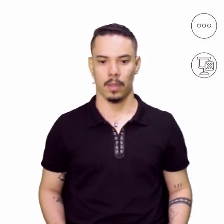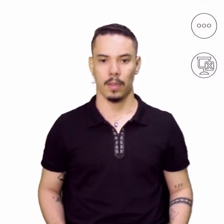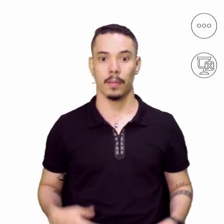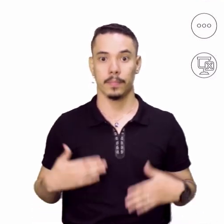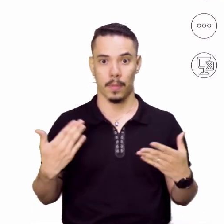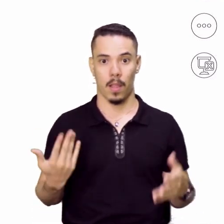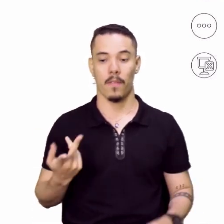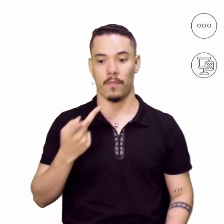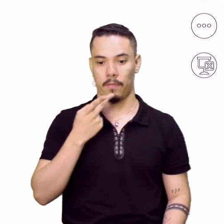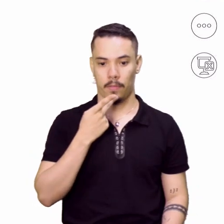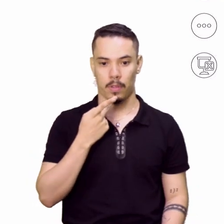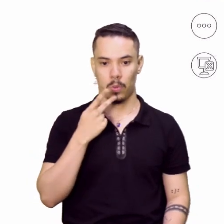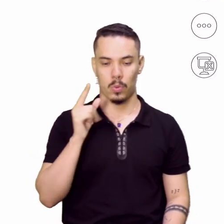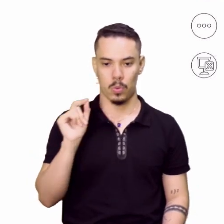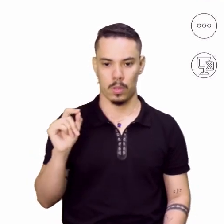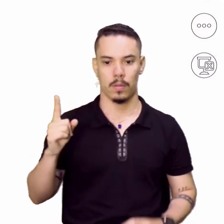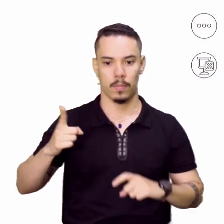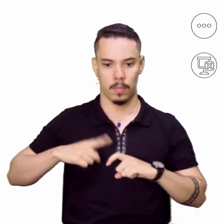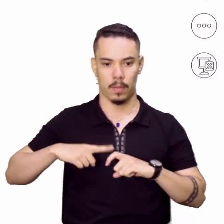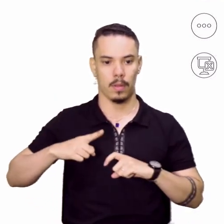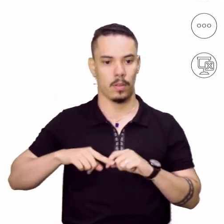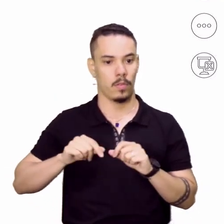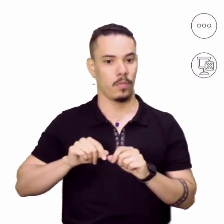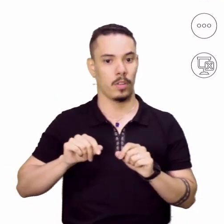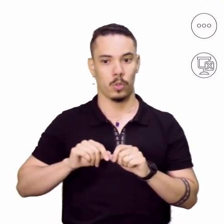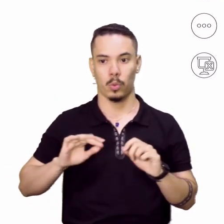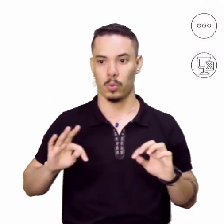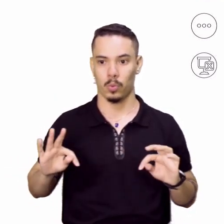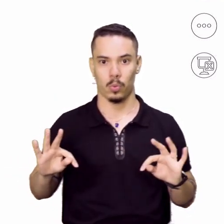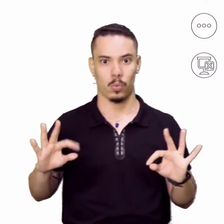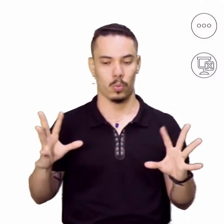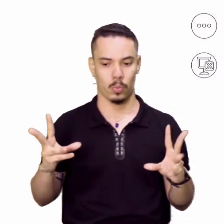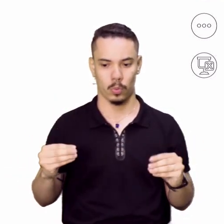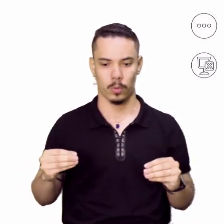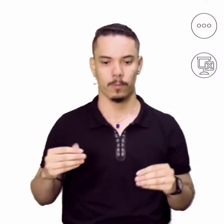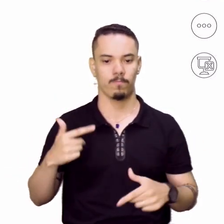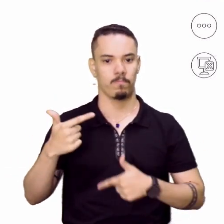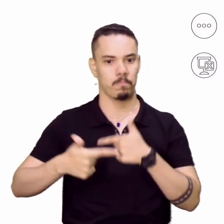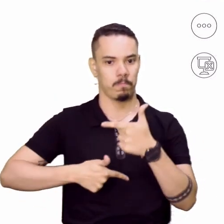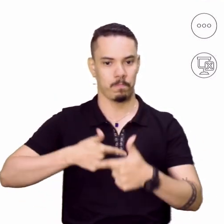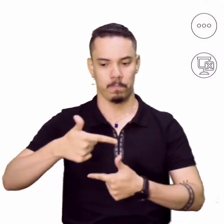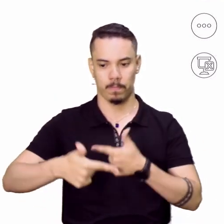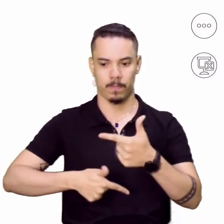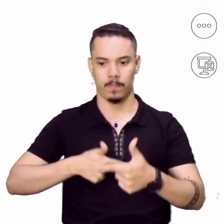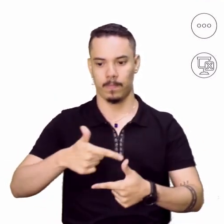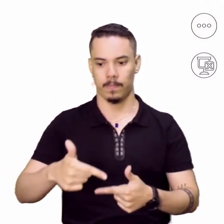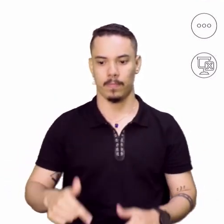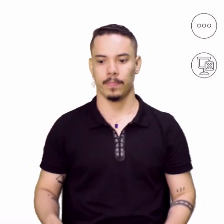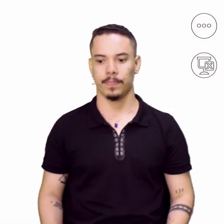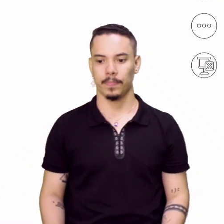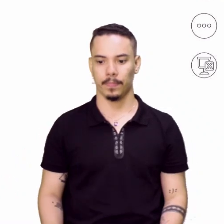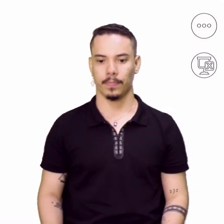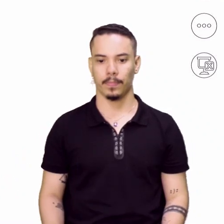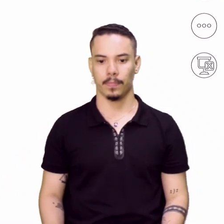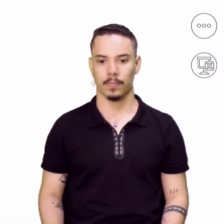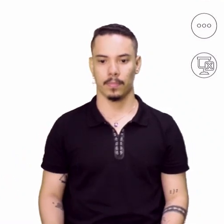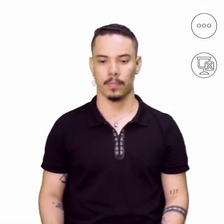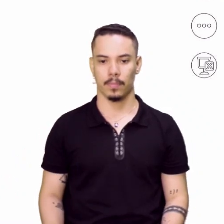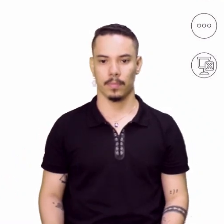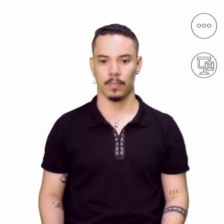fala então esse médico é um médico que faz tudo né com muito aplicado E aí ele fala assim